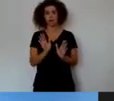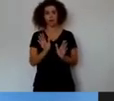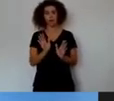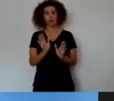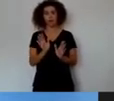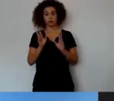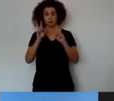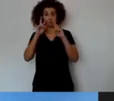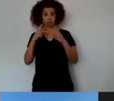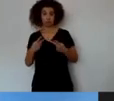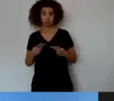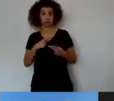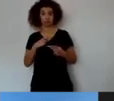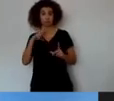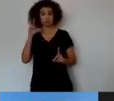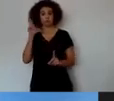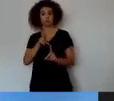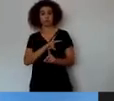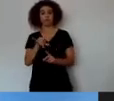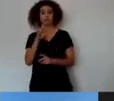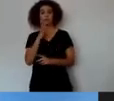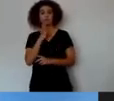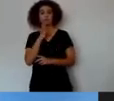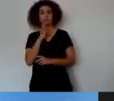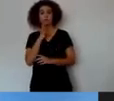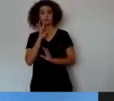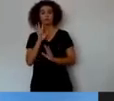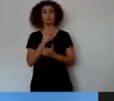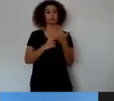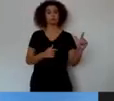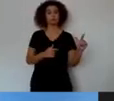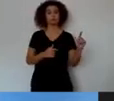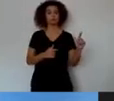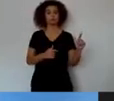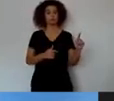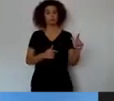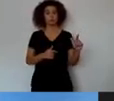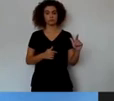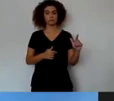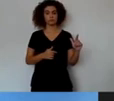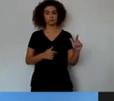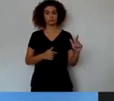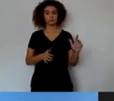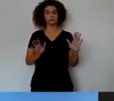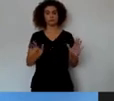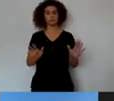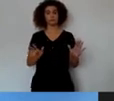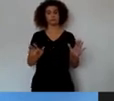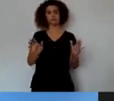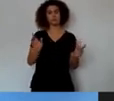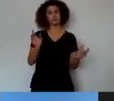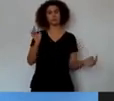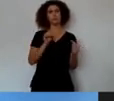precisa reconhecer que tem diferenças. E aí, quando vai reconhecer que tem diferença, aponta para o outro, né? Mas é o negro, não sei o quê. Mas e o que tem a ver, assim? O que tem